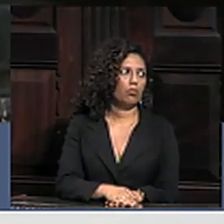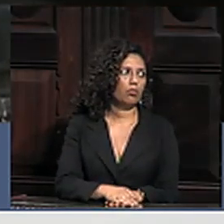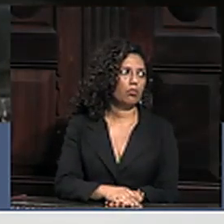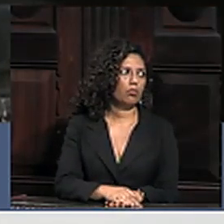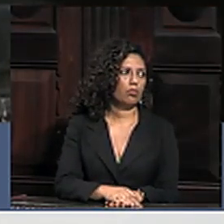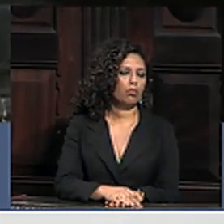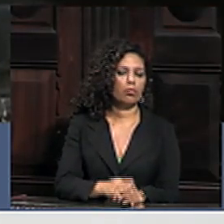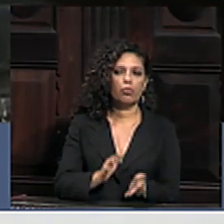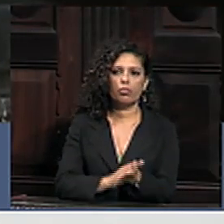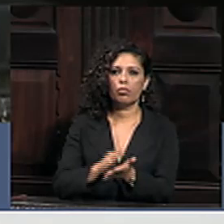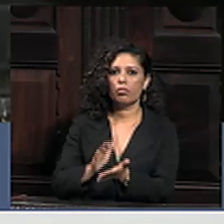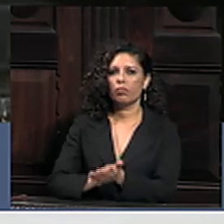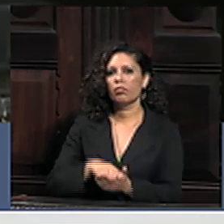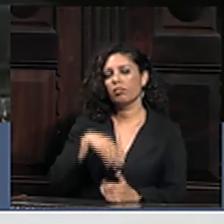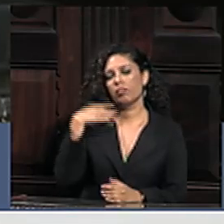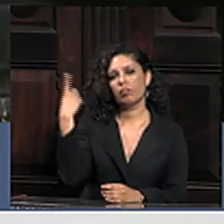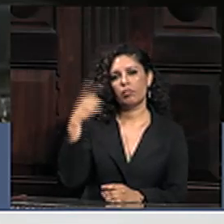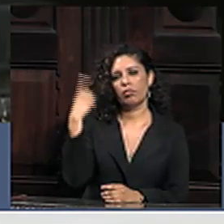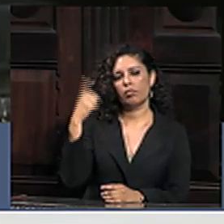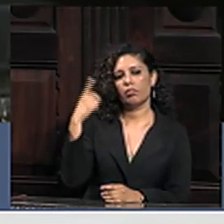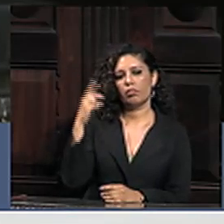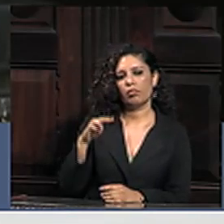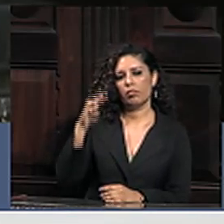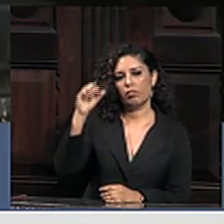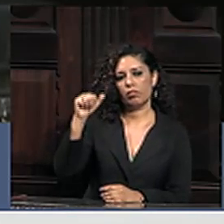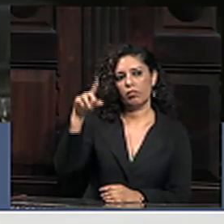Parabéns, deputado Waldeck Carneiro.